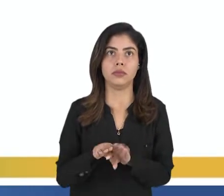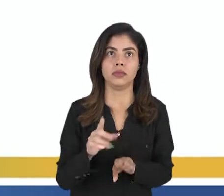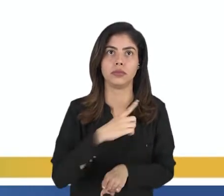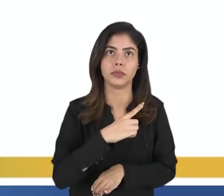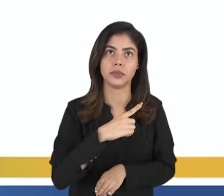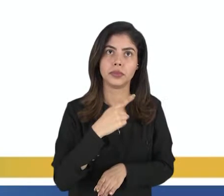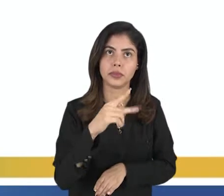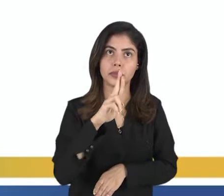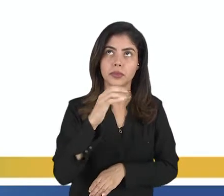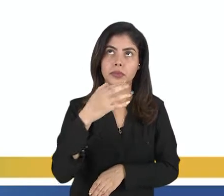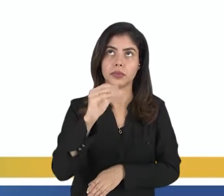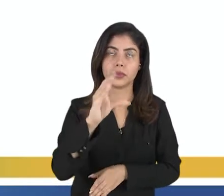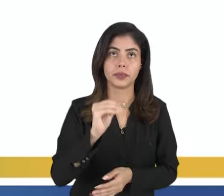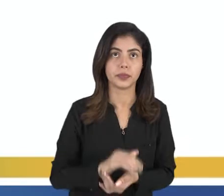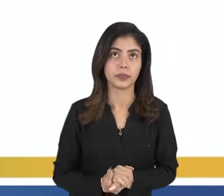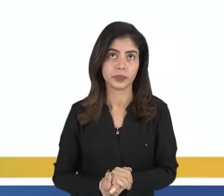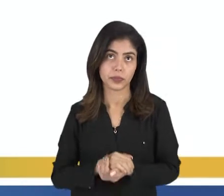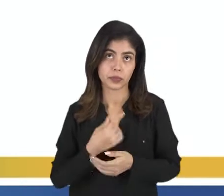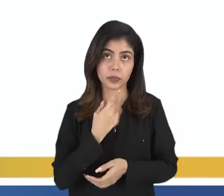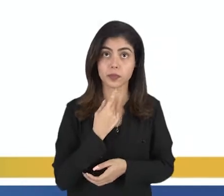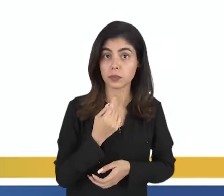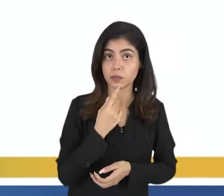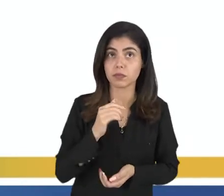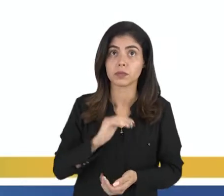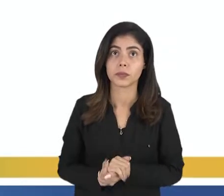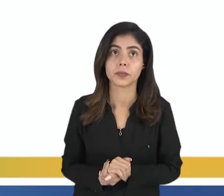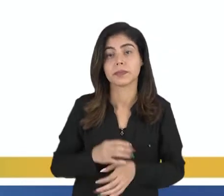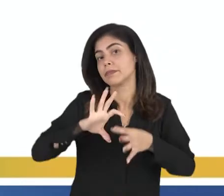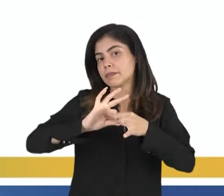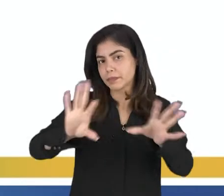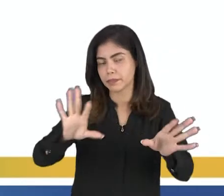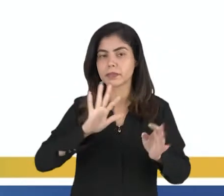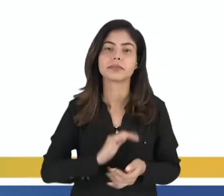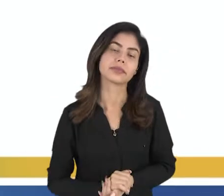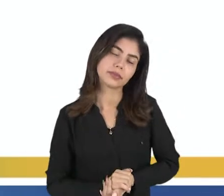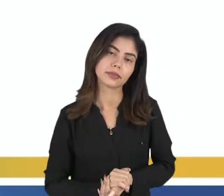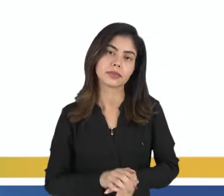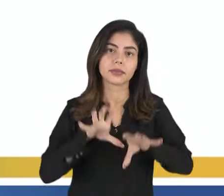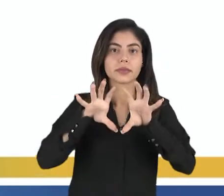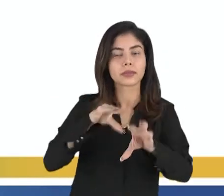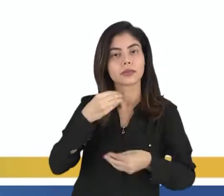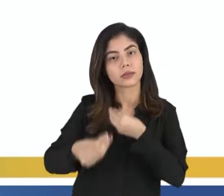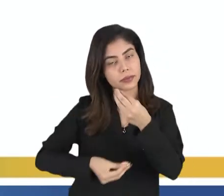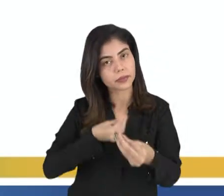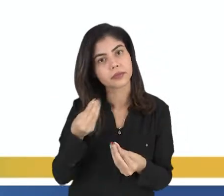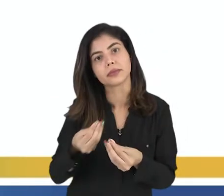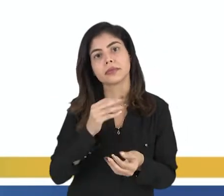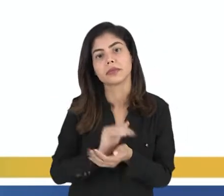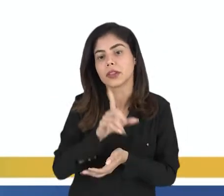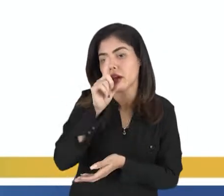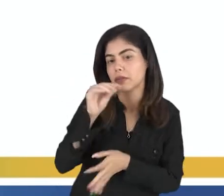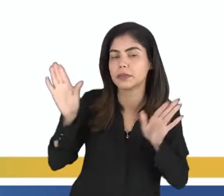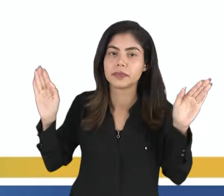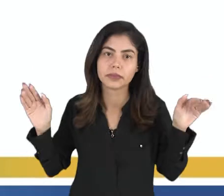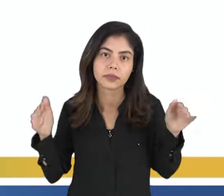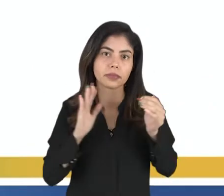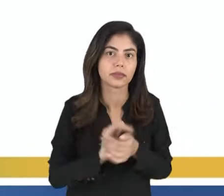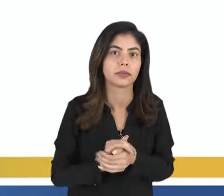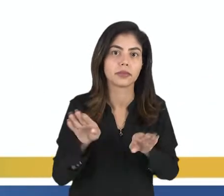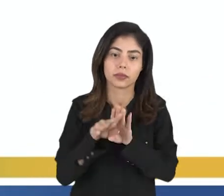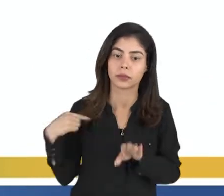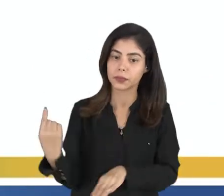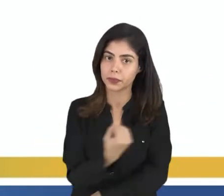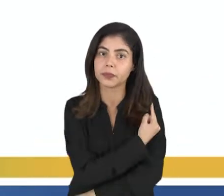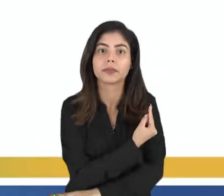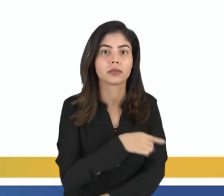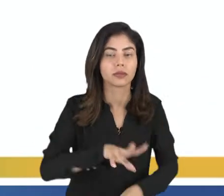bomba. Ele bombeia o sangue para o nosso corpo, ele libera o sangue para o nosso corpo. Assim como em aves e os mamíferos, o